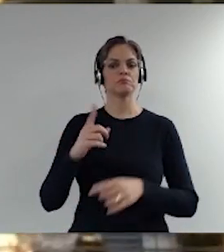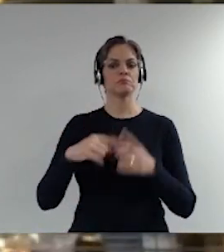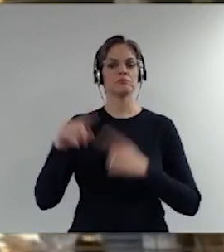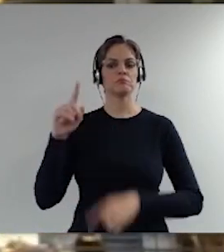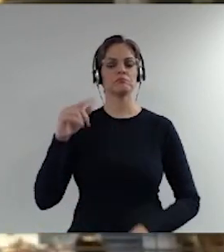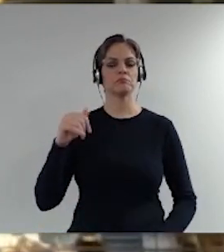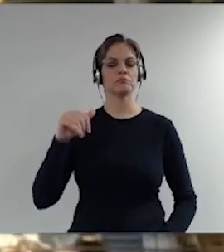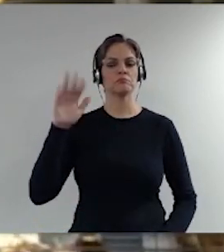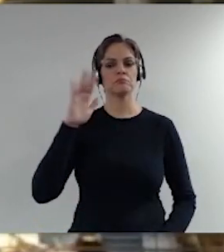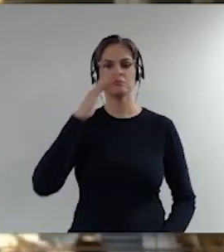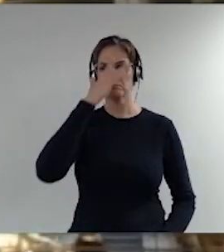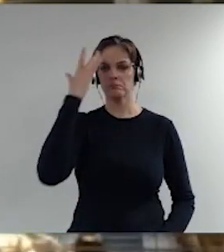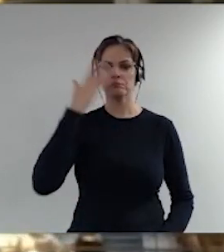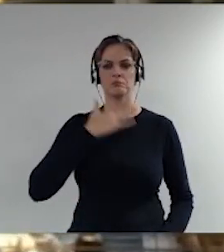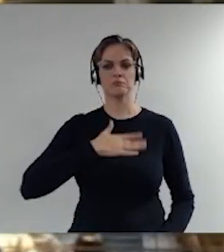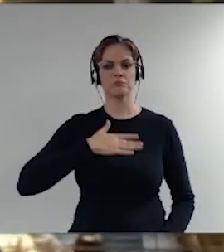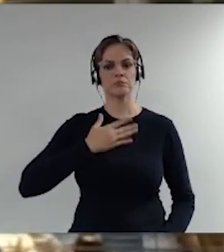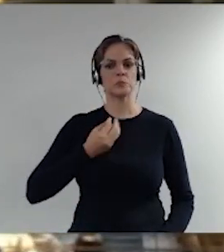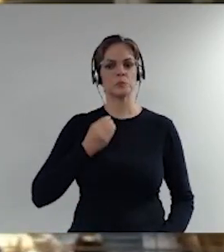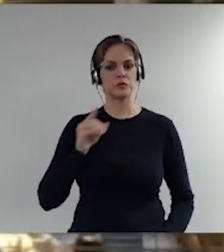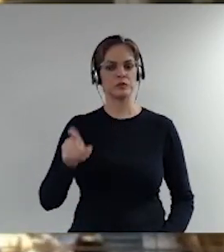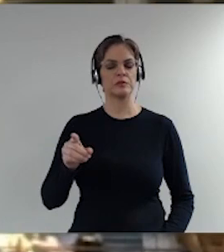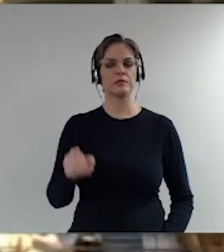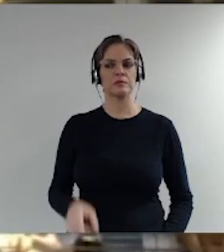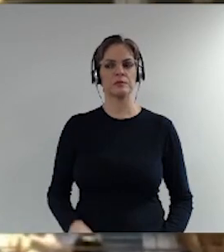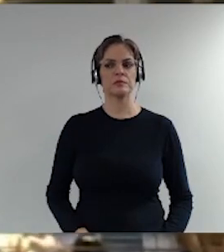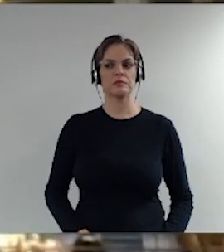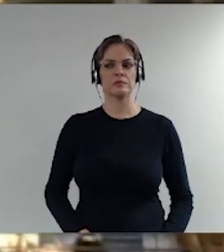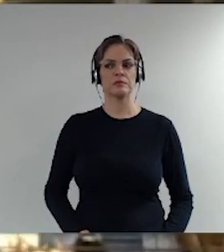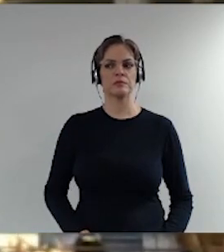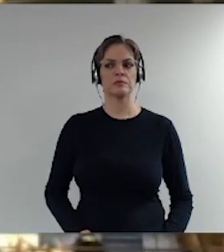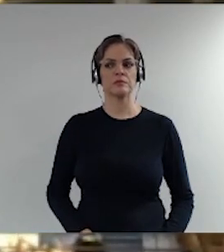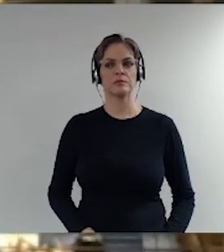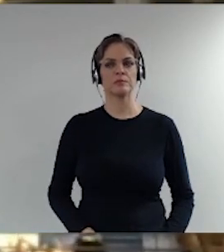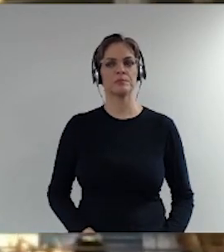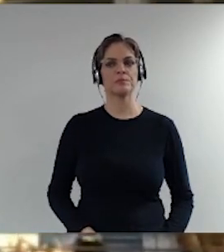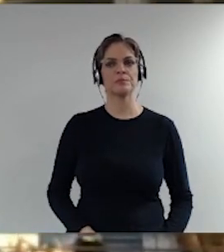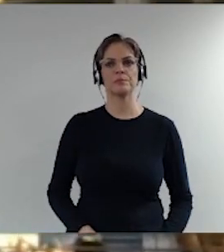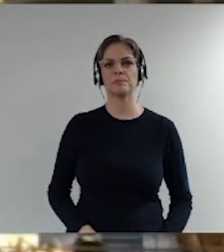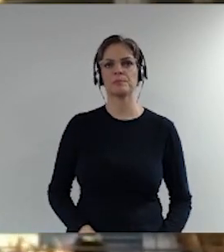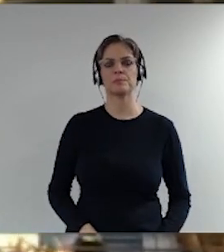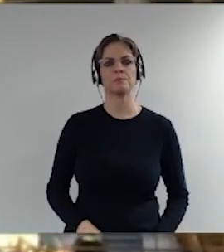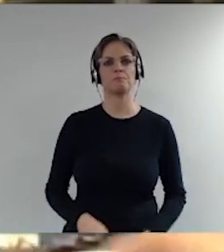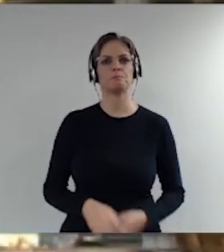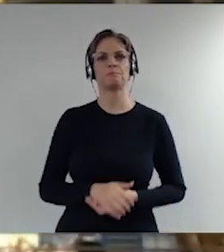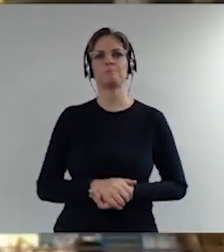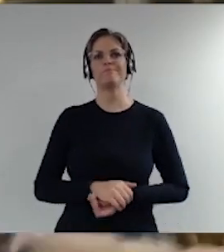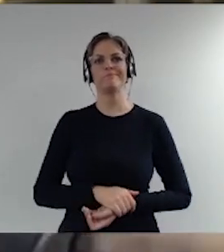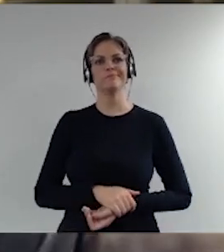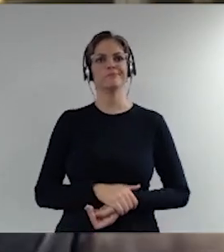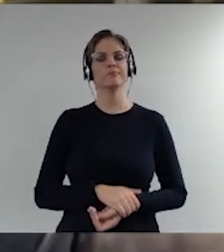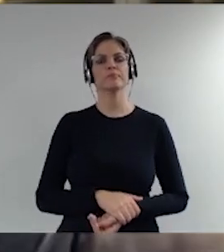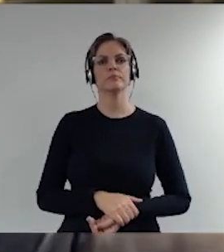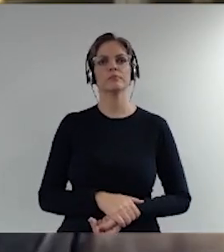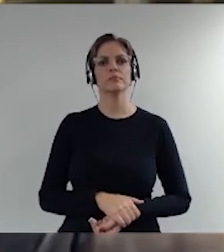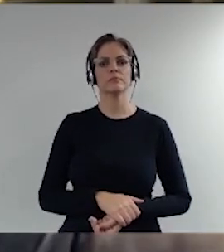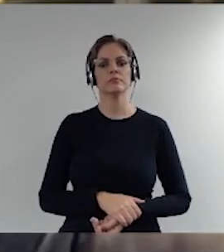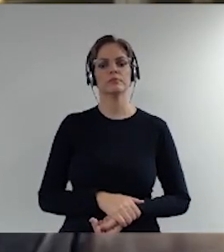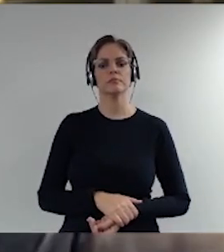e benquisto por toda a advocacia do Brasil. Criminalista de renome no estado de São Paulo,